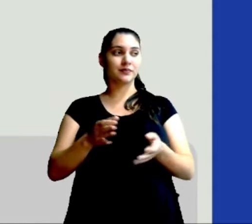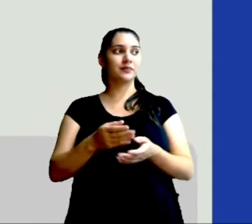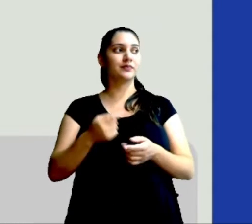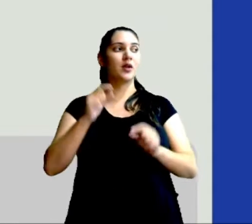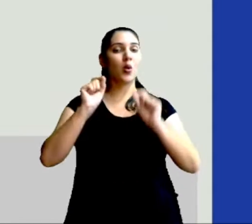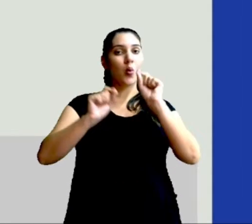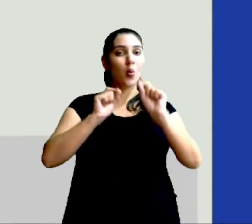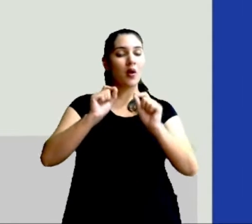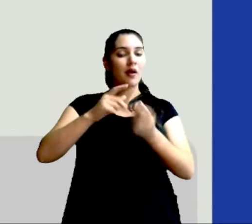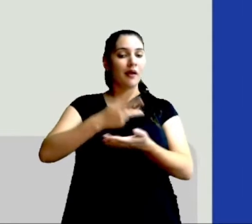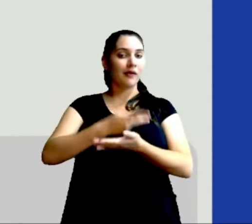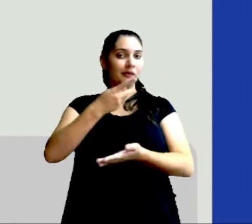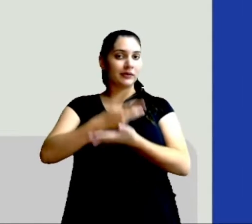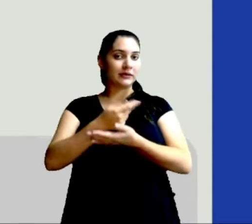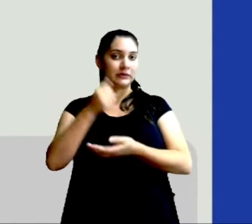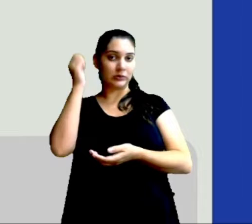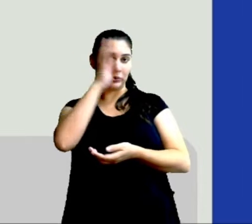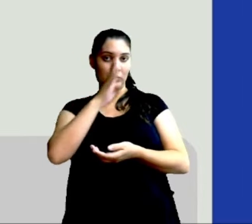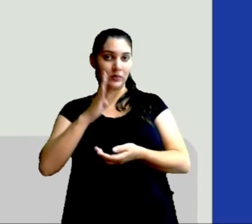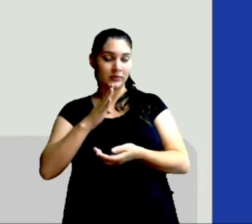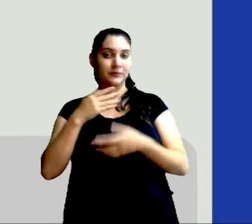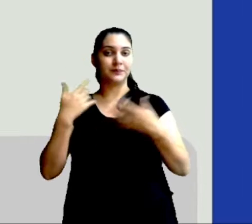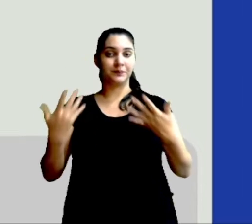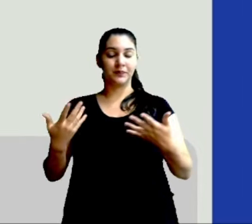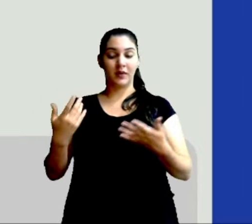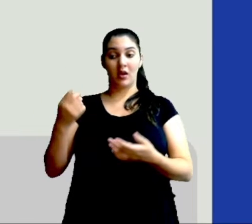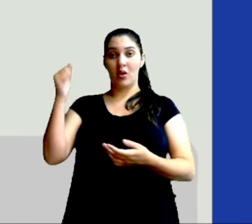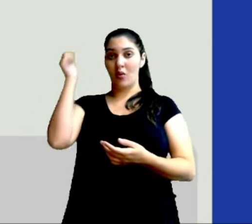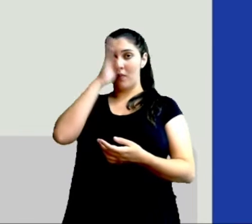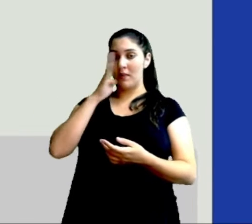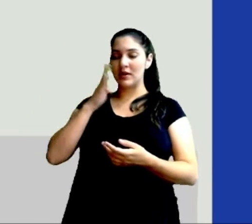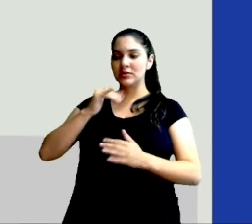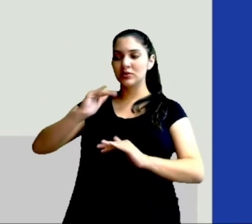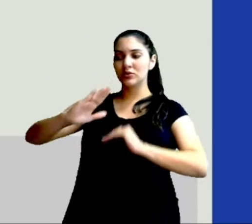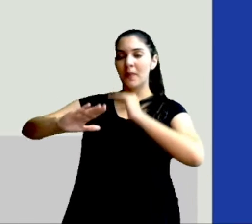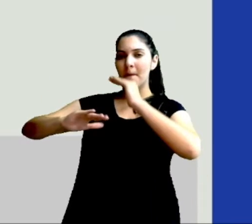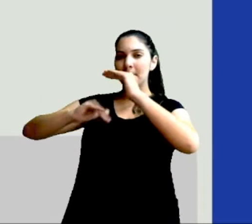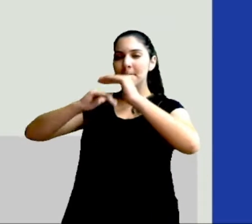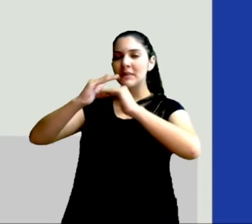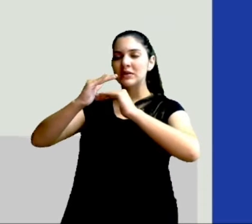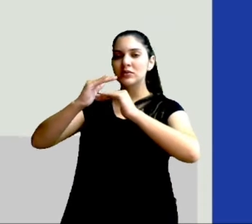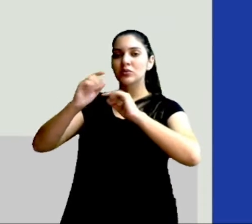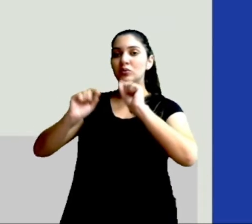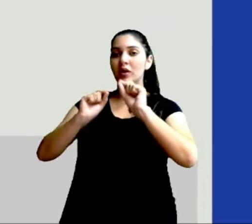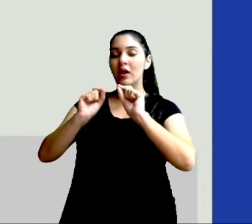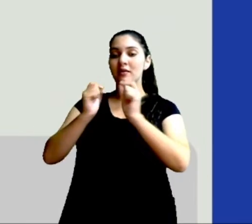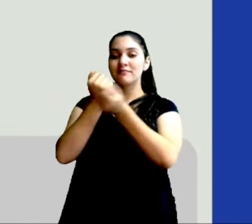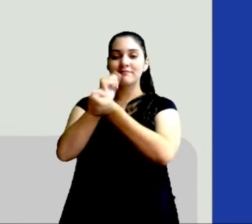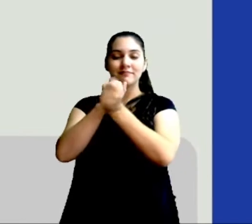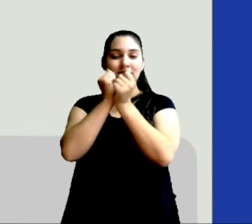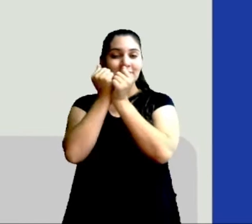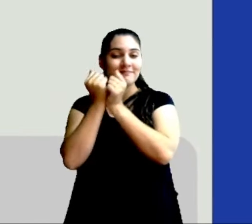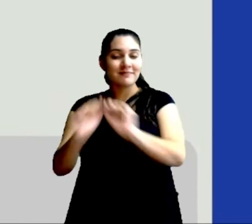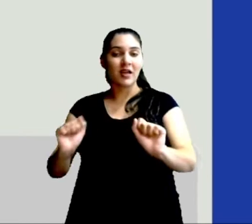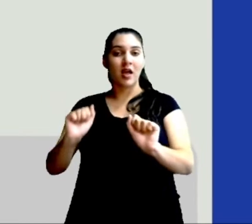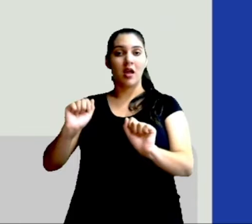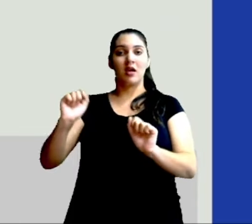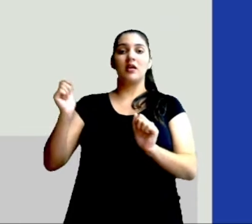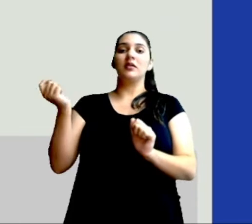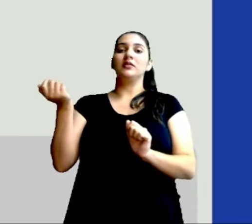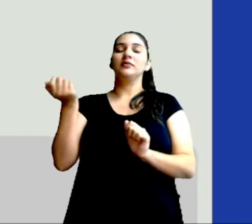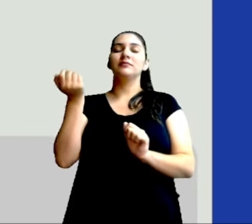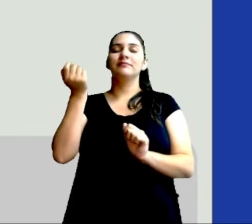O que estava acontecendo com o Brasil. O Brasil estava passando por um processo de possível abolição da escravidão, né? Que foi aquilo que eu